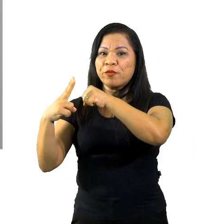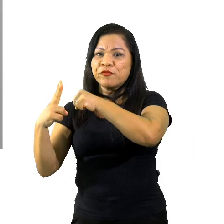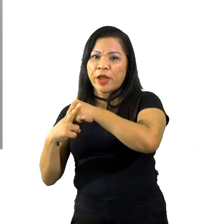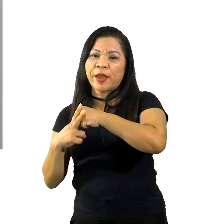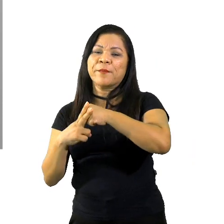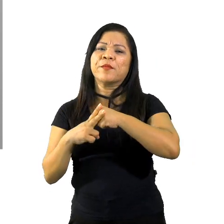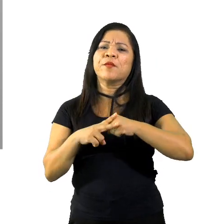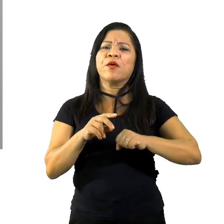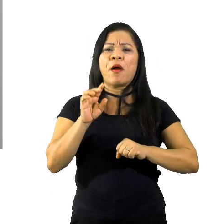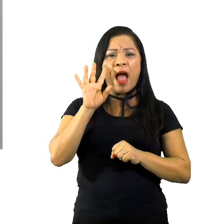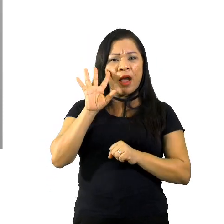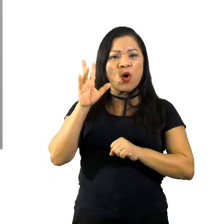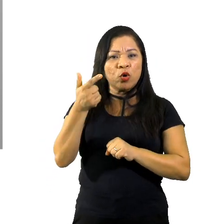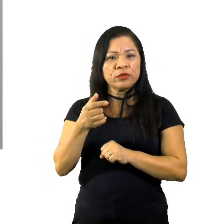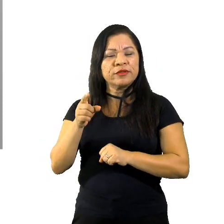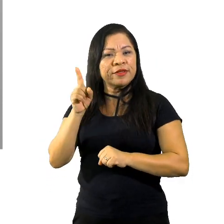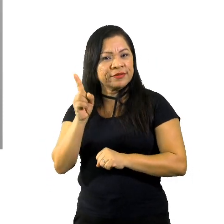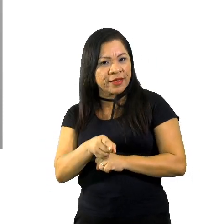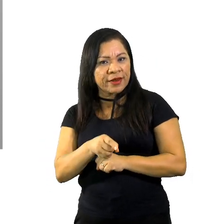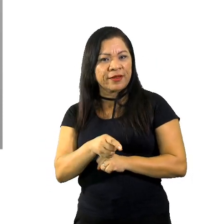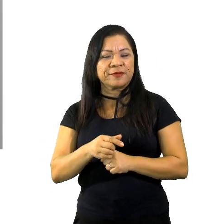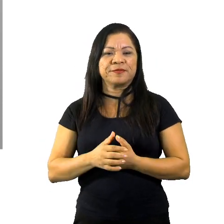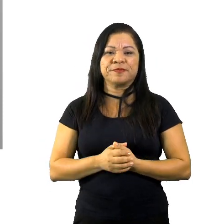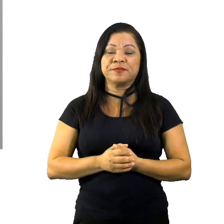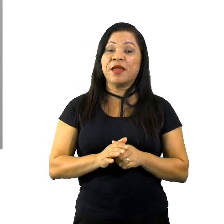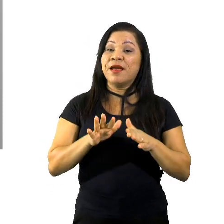duas orações em um período só.